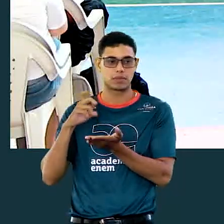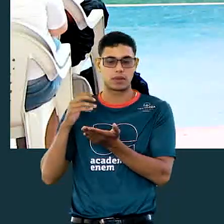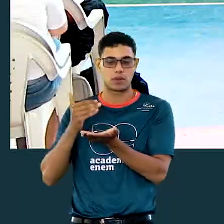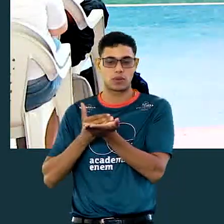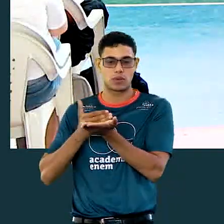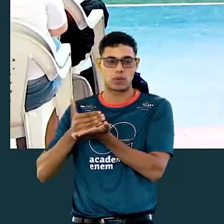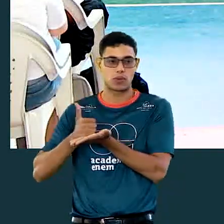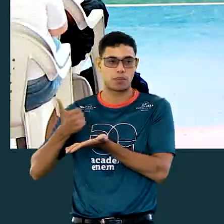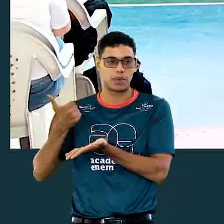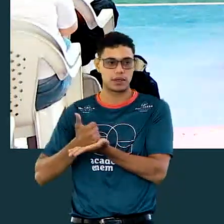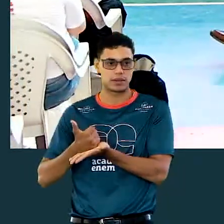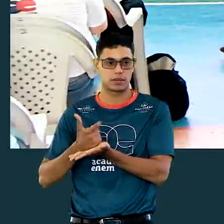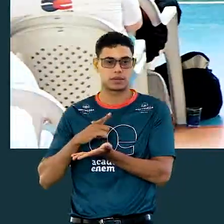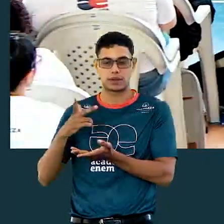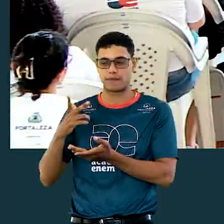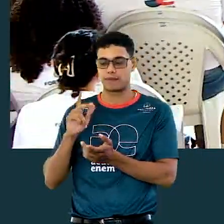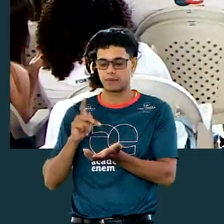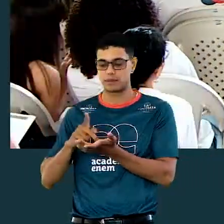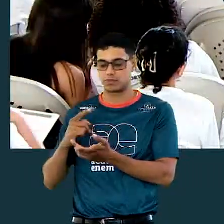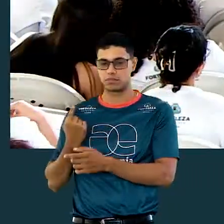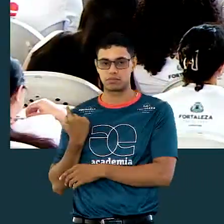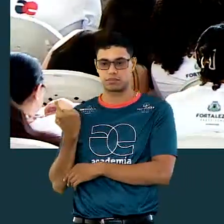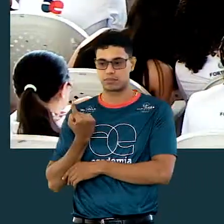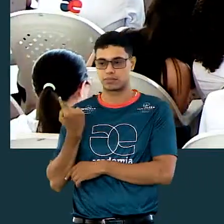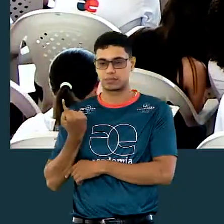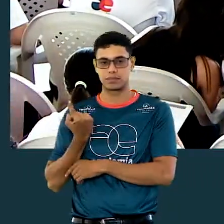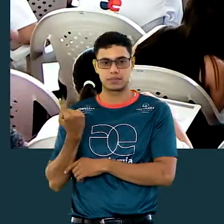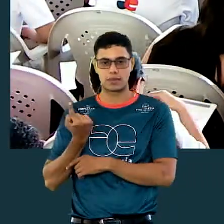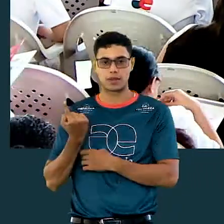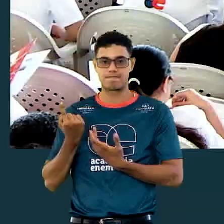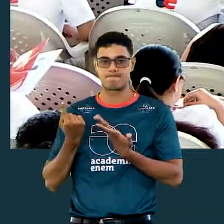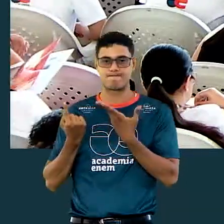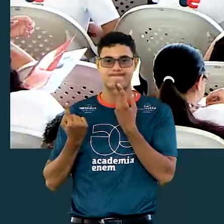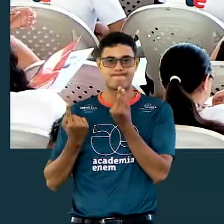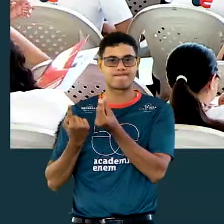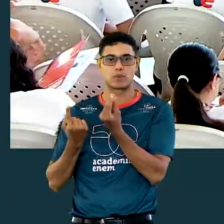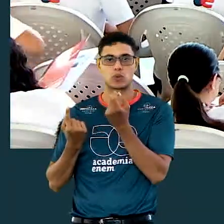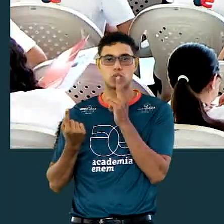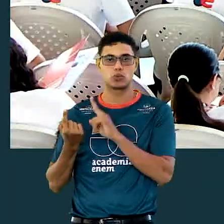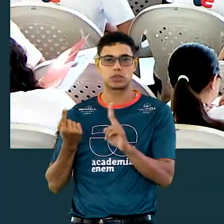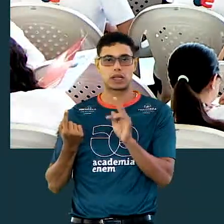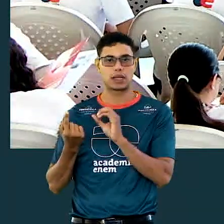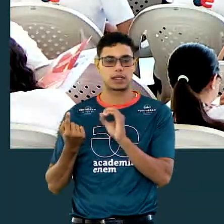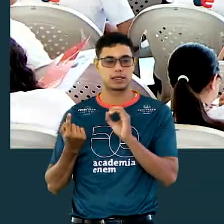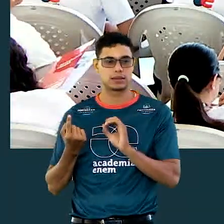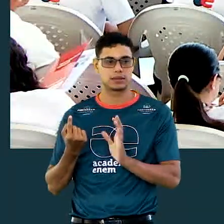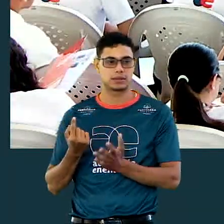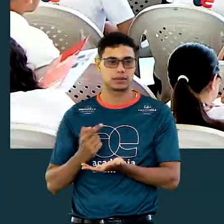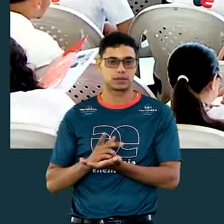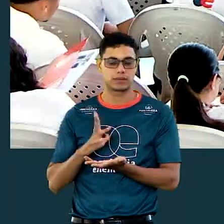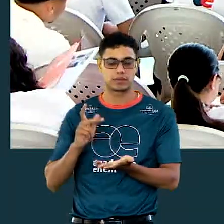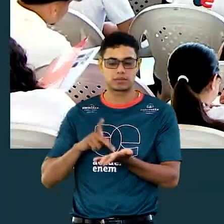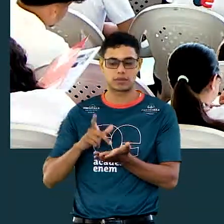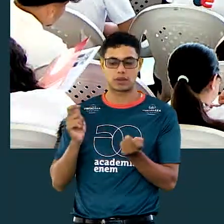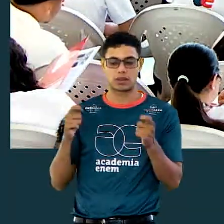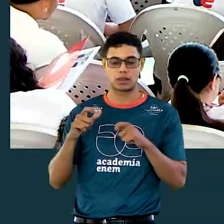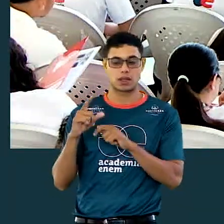em si, sozinhas, elas não são úteis. Úteis são